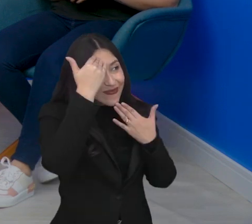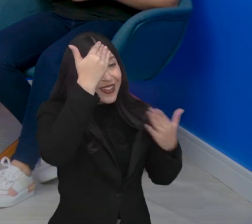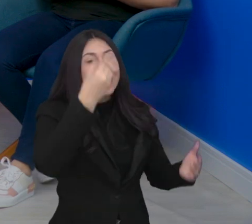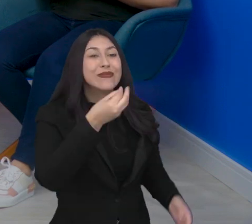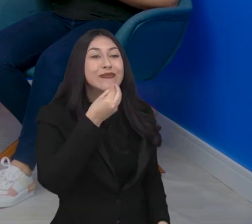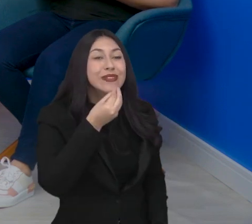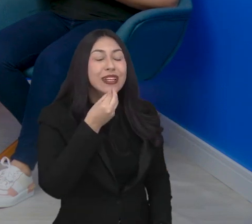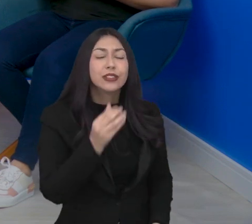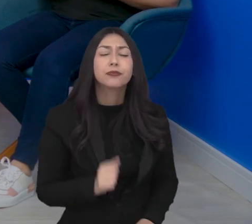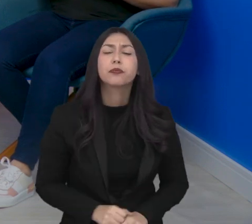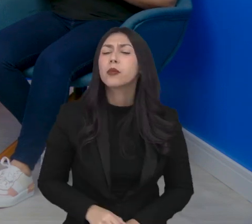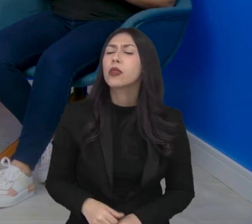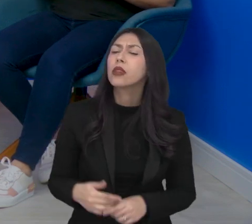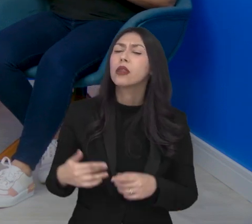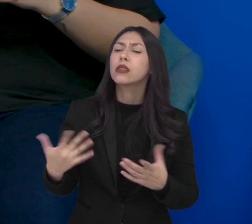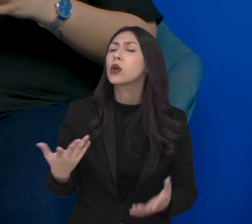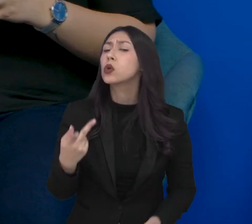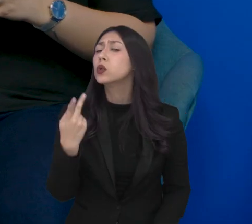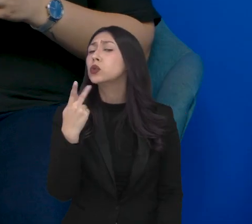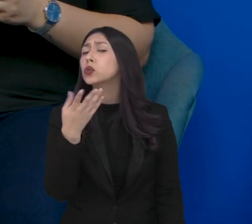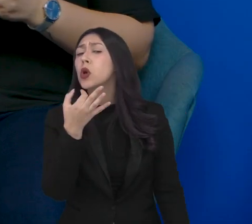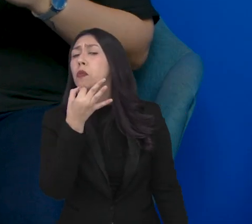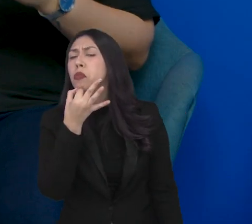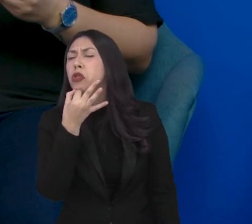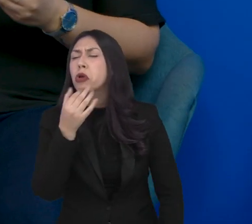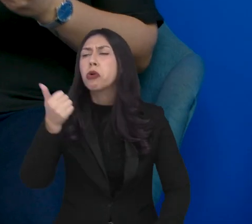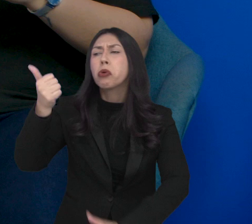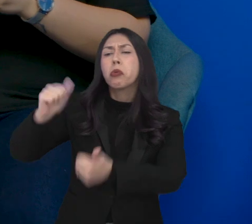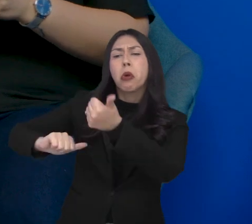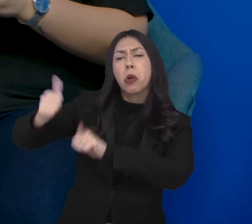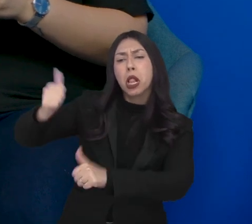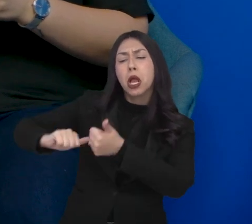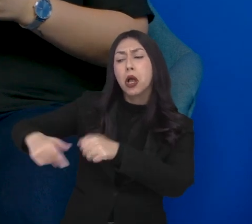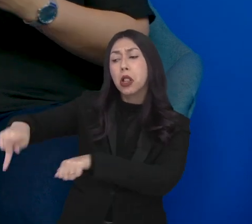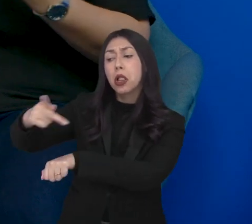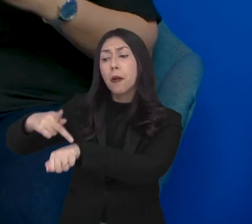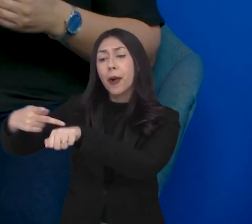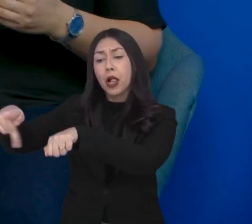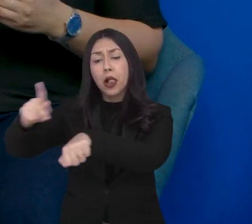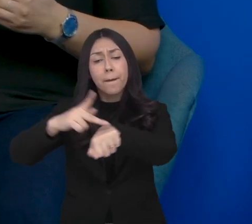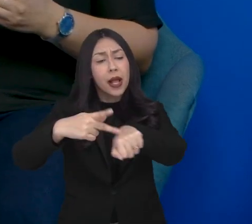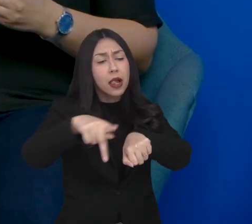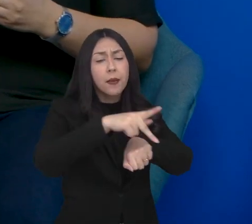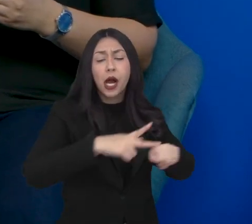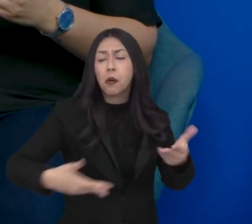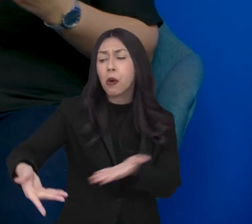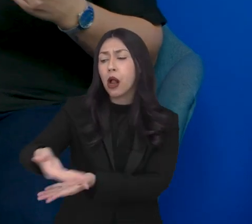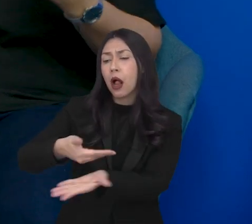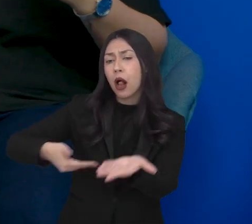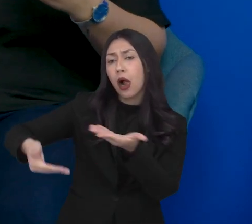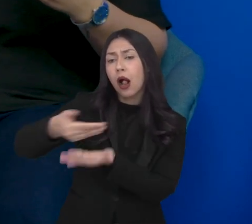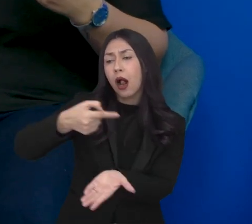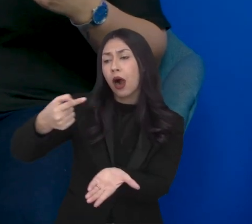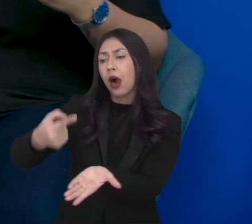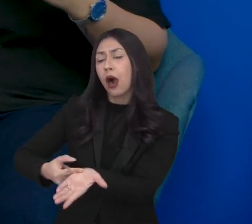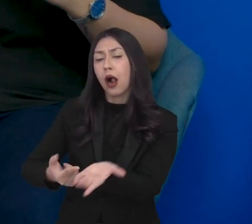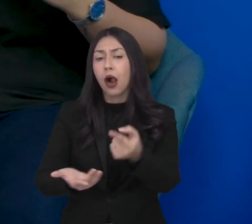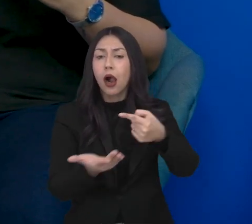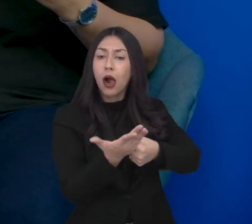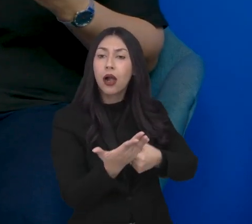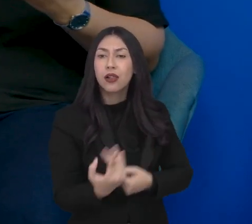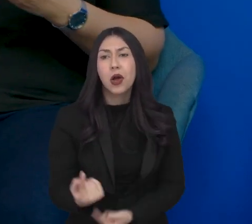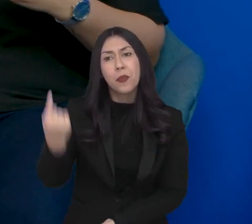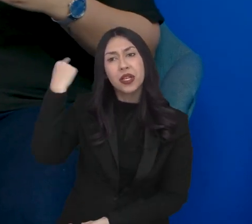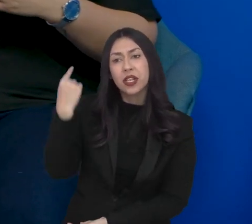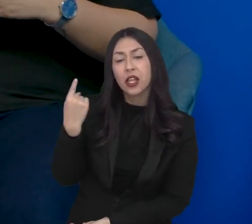oportunidade. Alexandre, como você avalia as relações entre os países e os acordos firmados desde lá o Rio